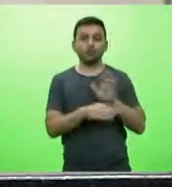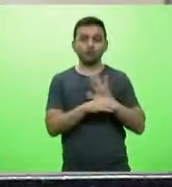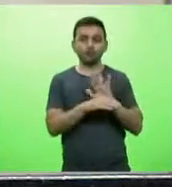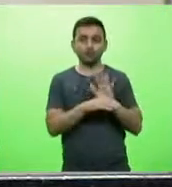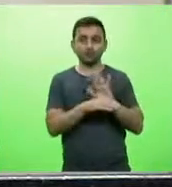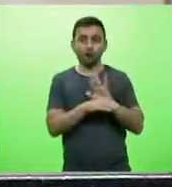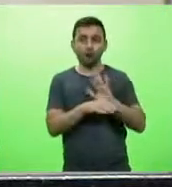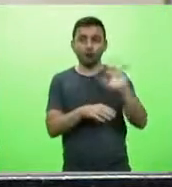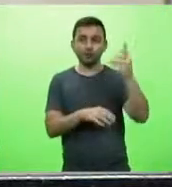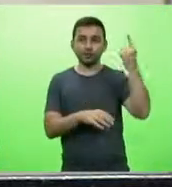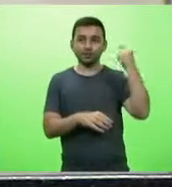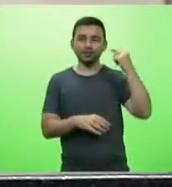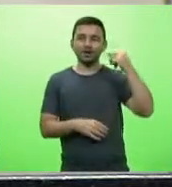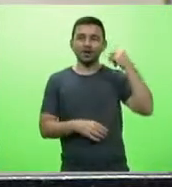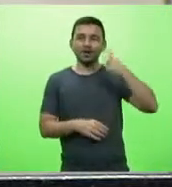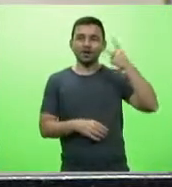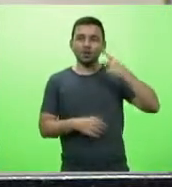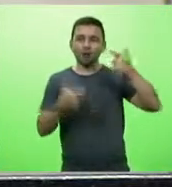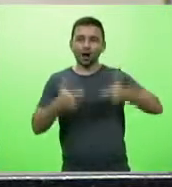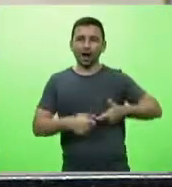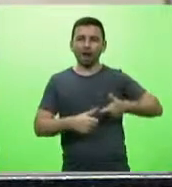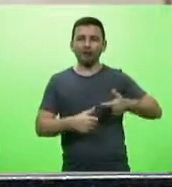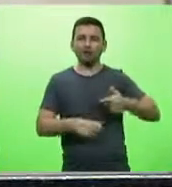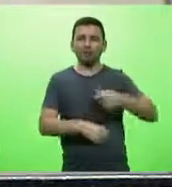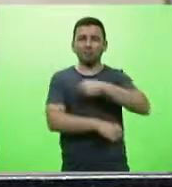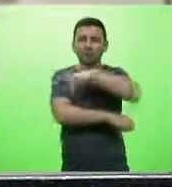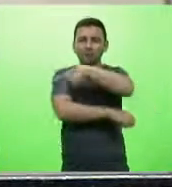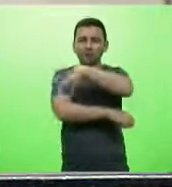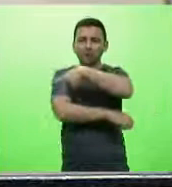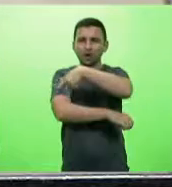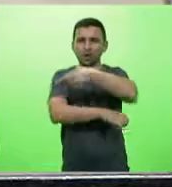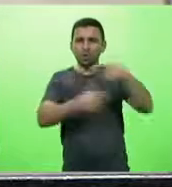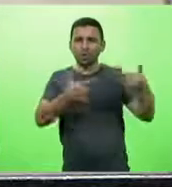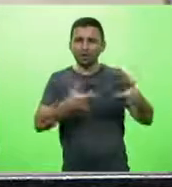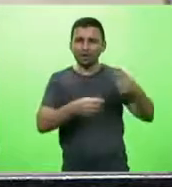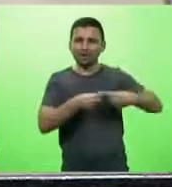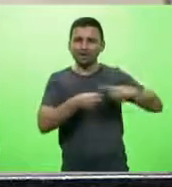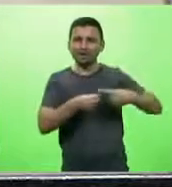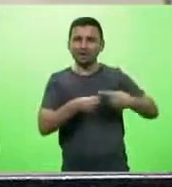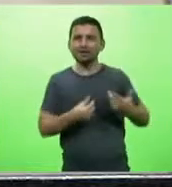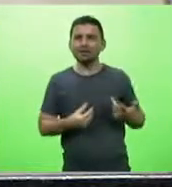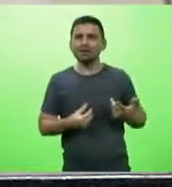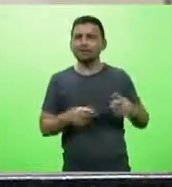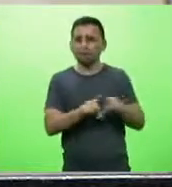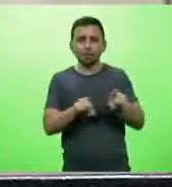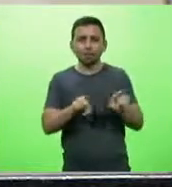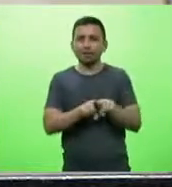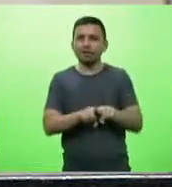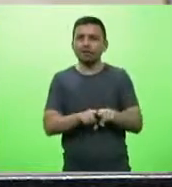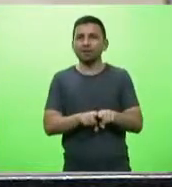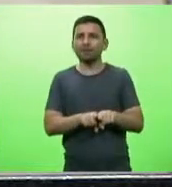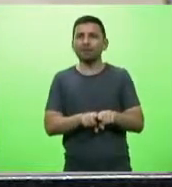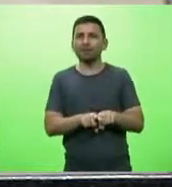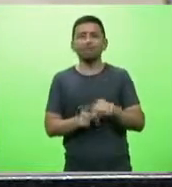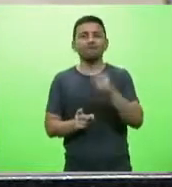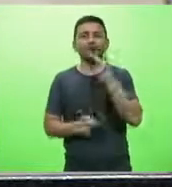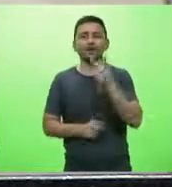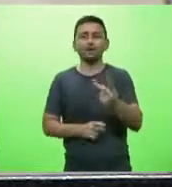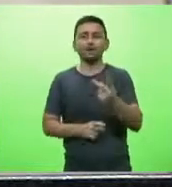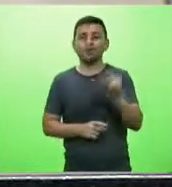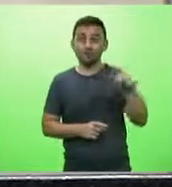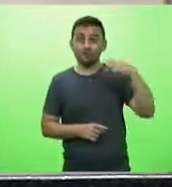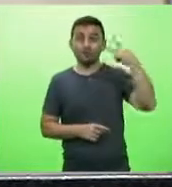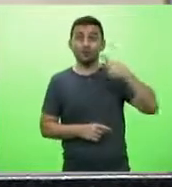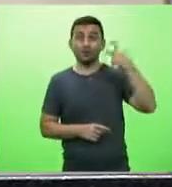um vereador lá de Palmasola, presidente Kennedy, que também, da mesma forma, e foi alegado, inclusive, que o vereador